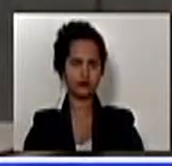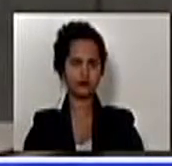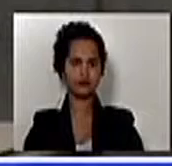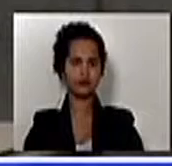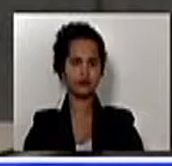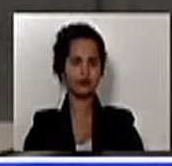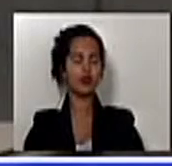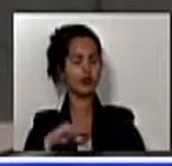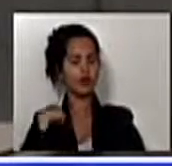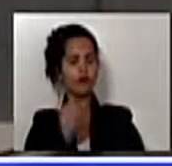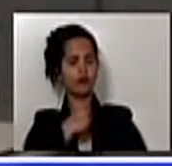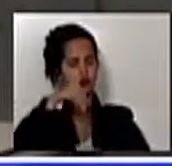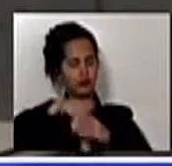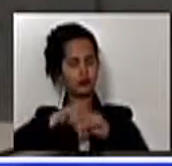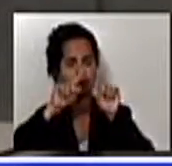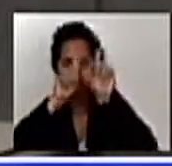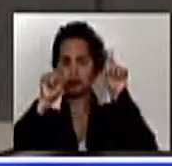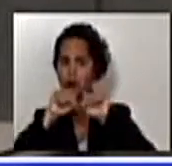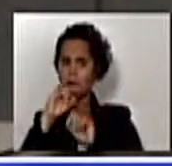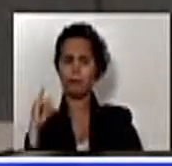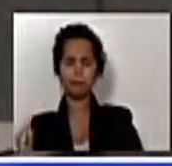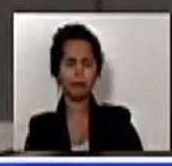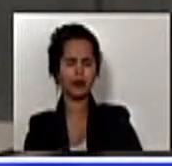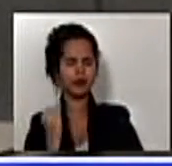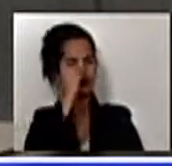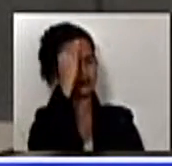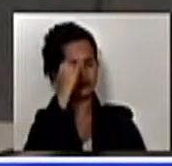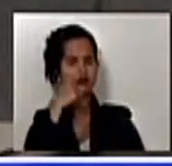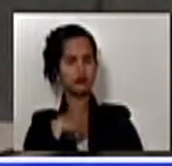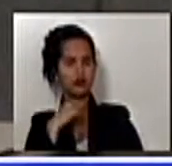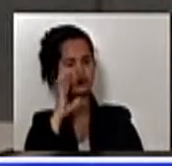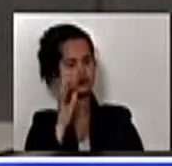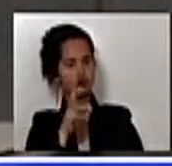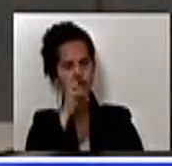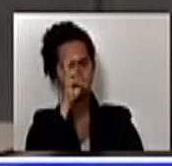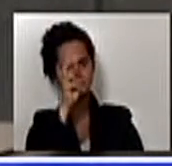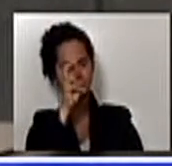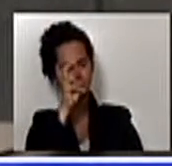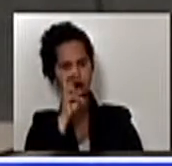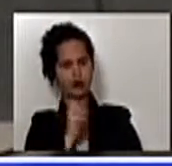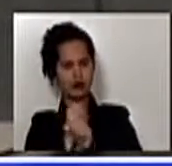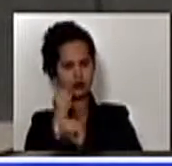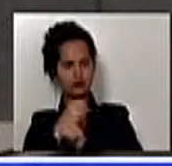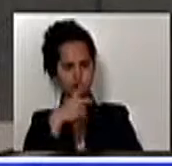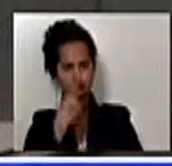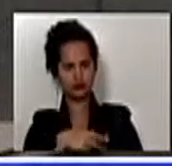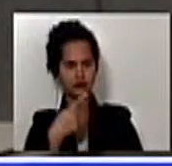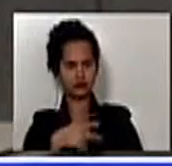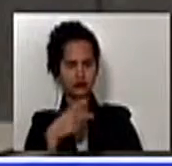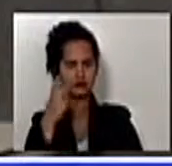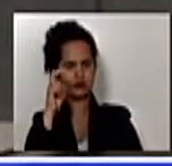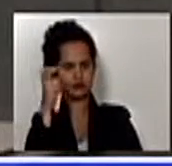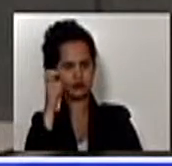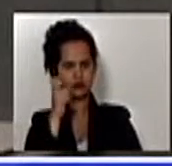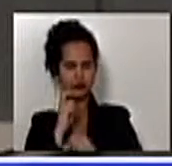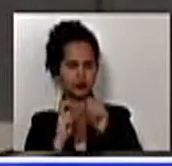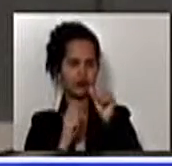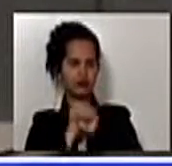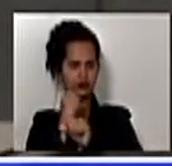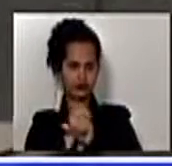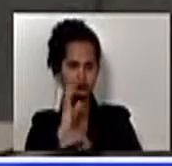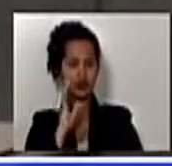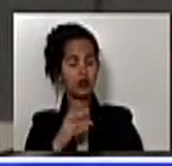aqui projetos esse ano importantíssimos. Eu estou aqui, esse é meu quinto ano, e nunca eu vi aqui na Assembleia tantos projetos